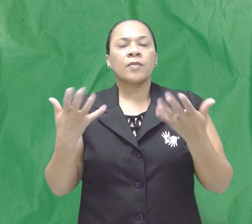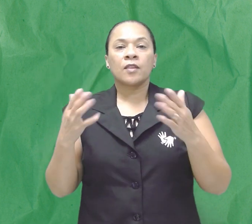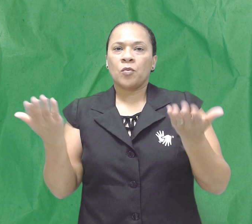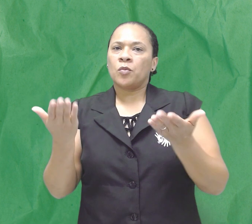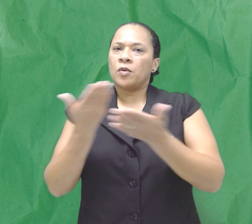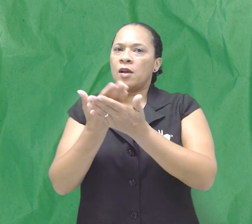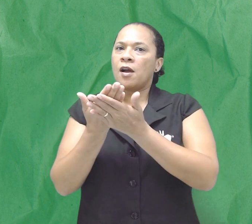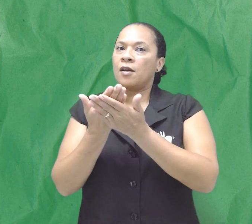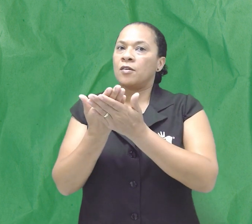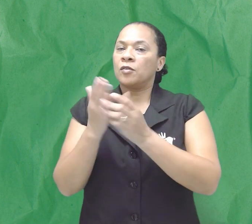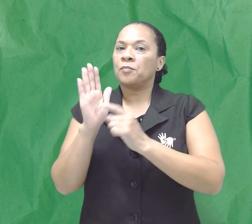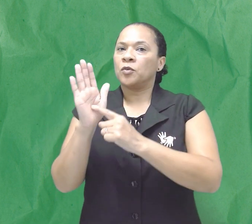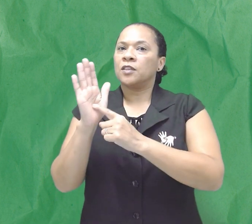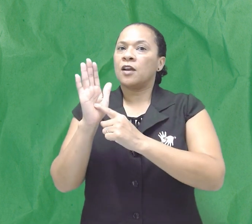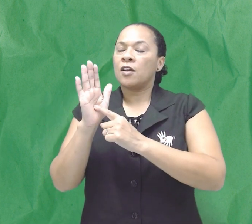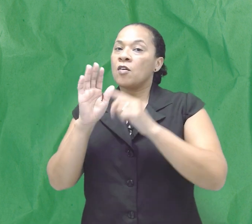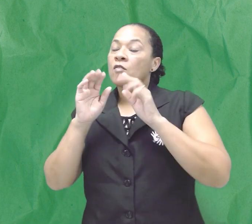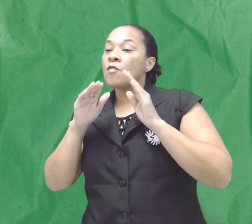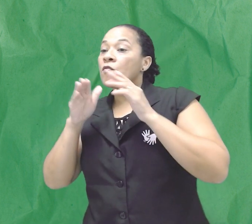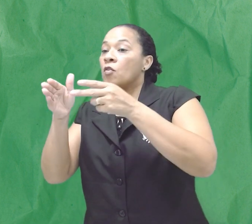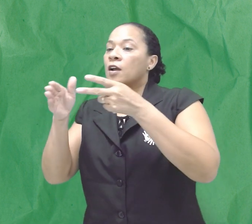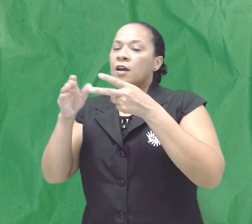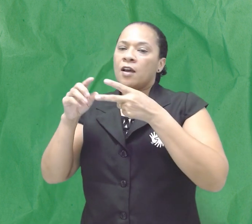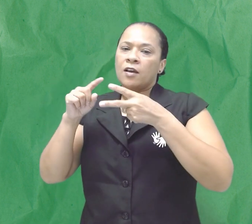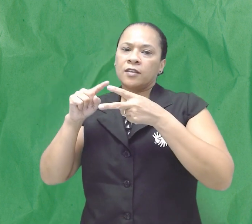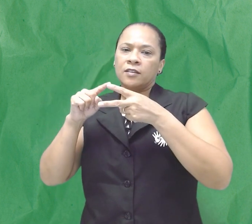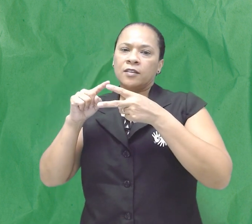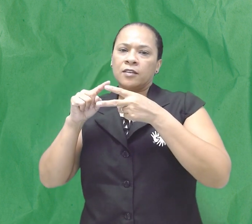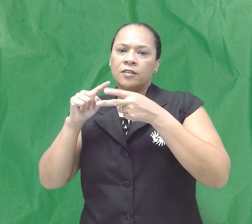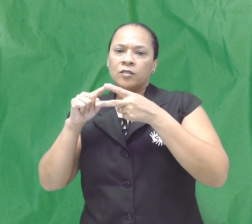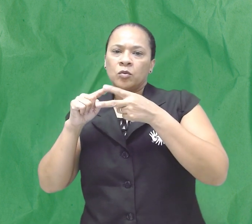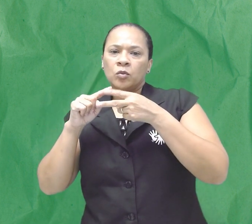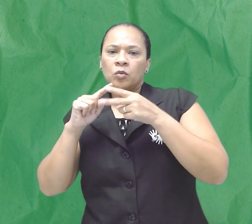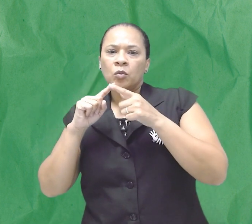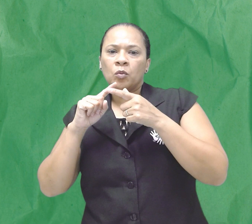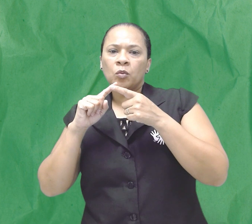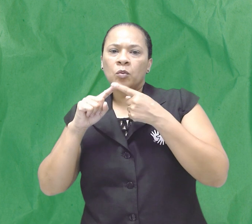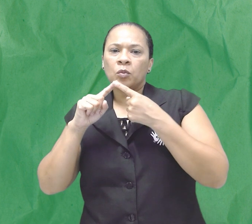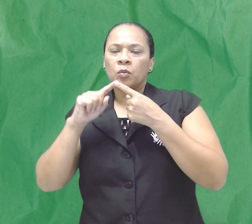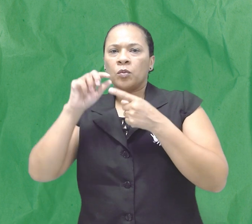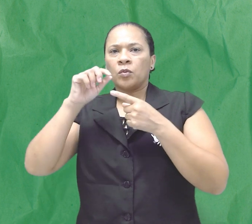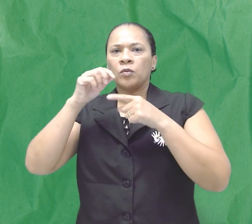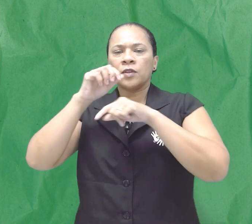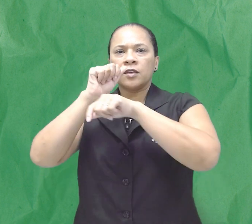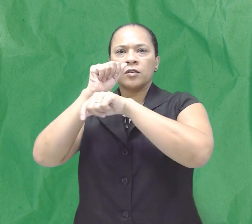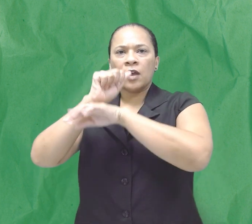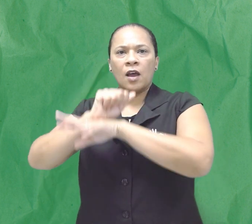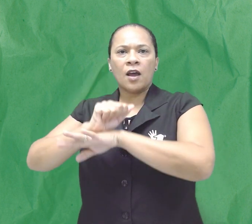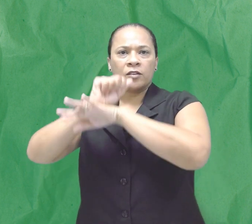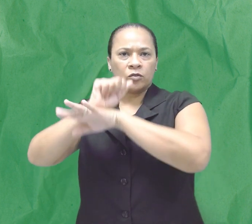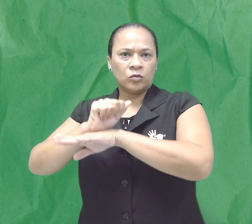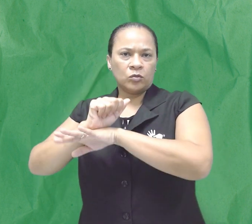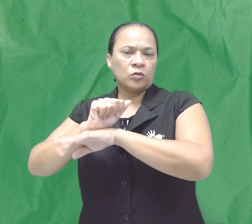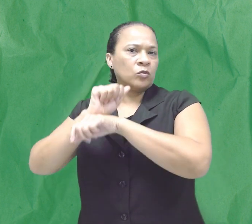nossa videoaula, nós vamos focar apenas na titulação do tipo ácido-base, que é a mais comum que a gente vai trabalhar,